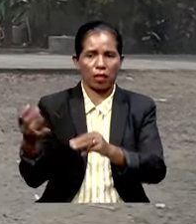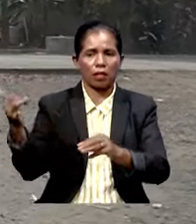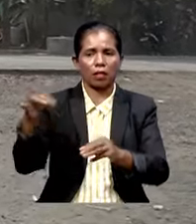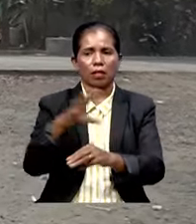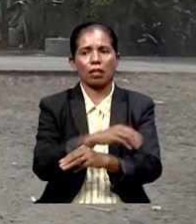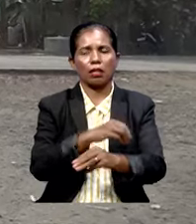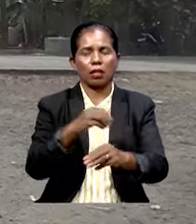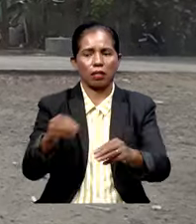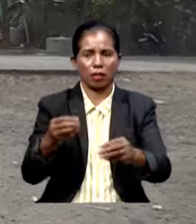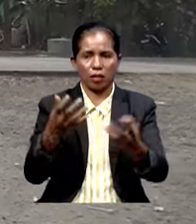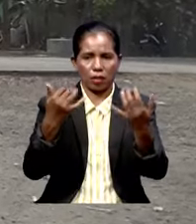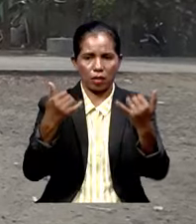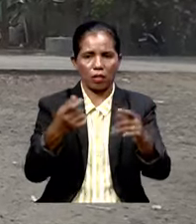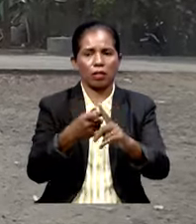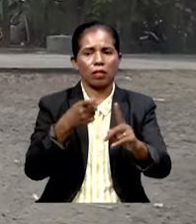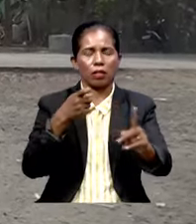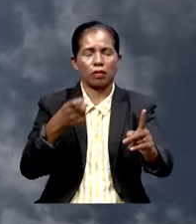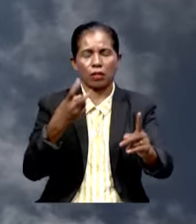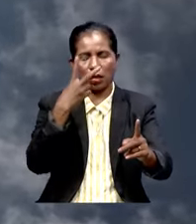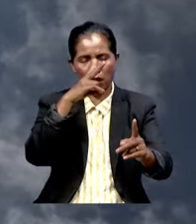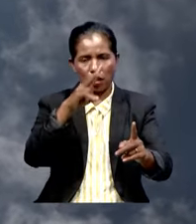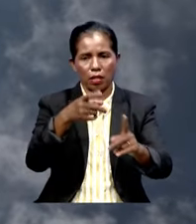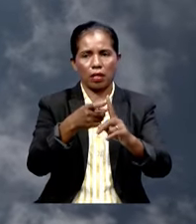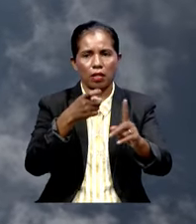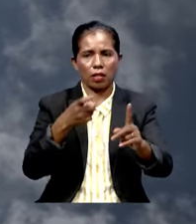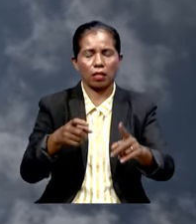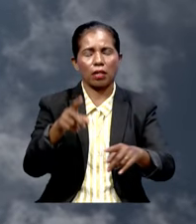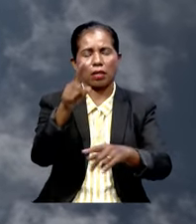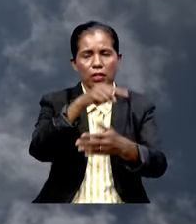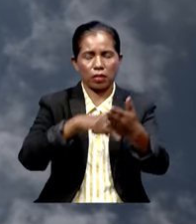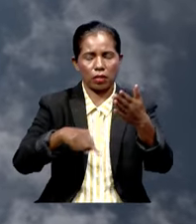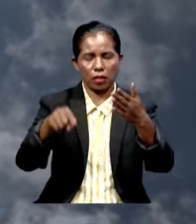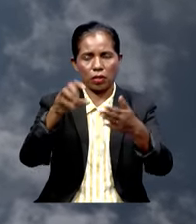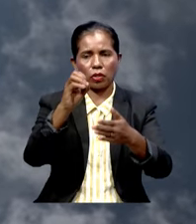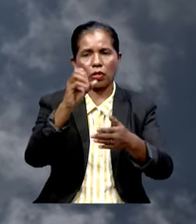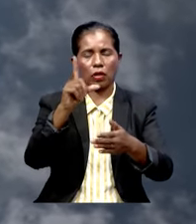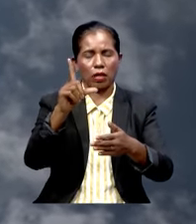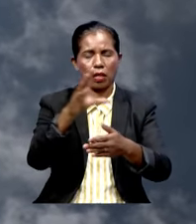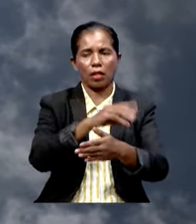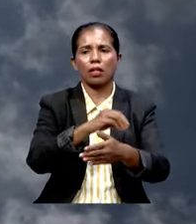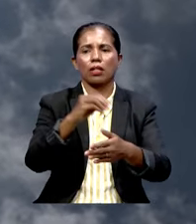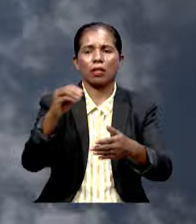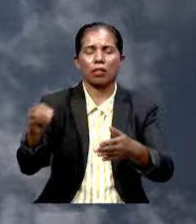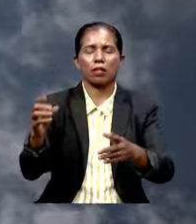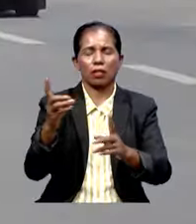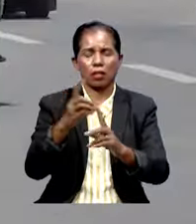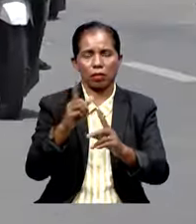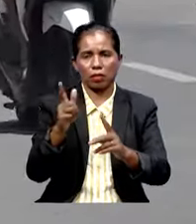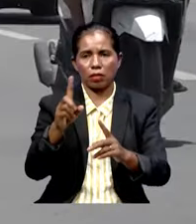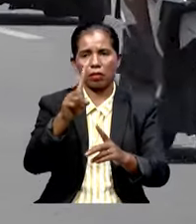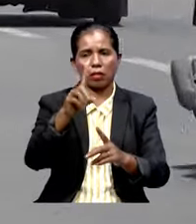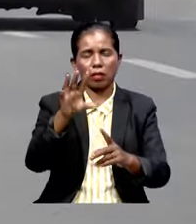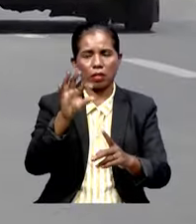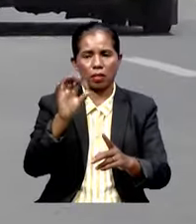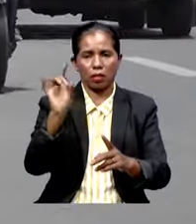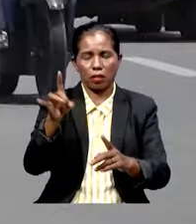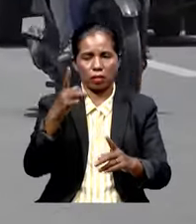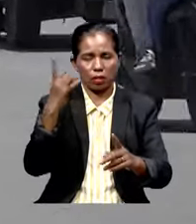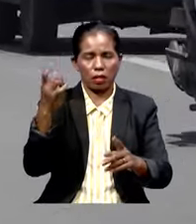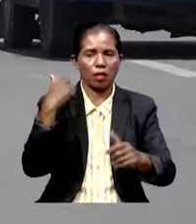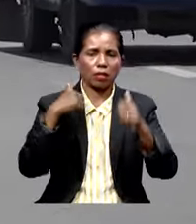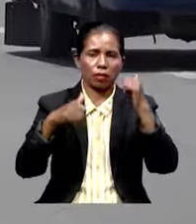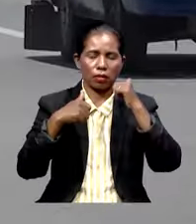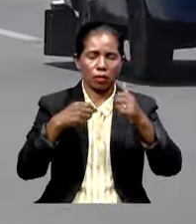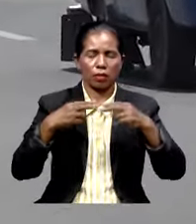acontece naturalmente li husi variação sira iha ciclo solar, mai be desde década reunida tu swalu, atividade humana